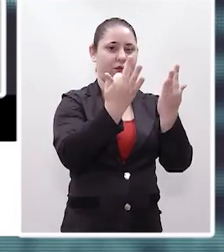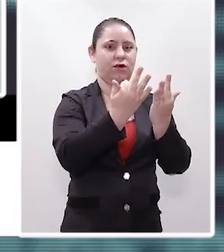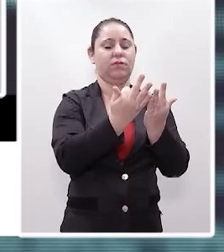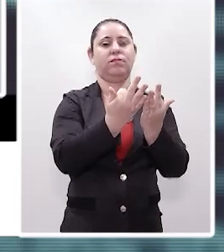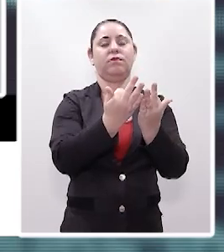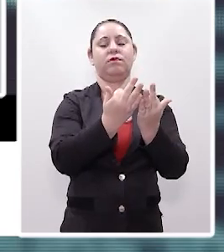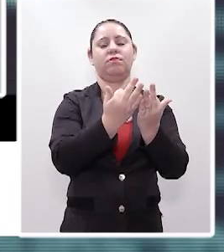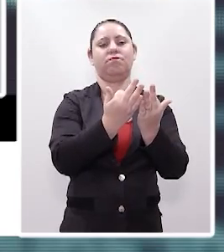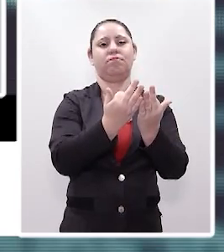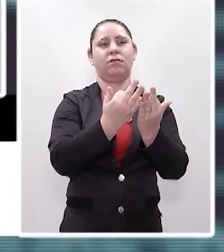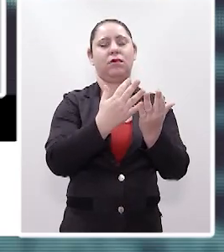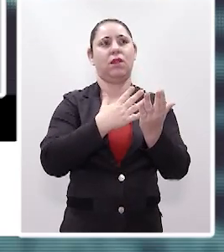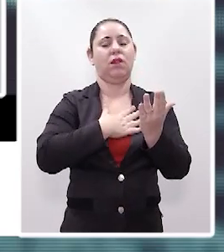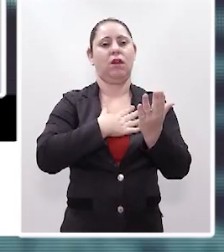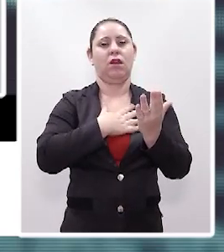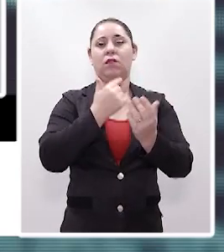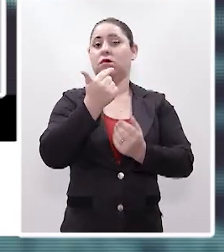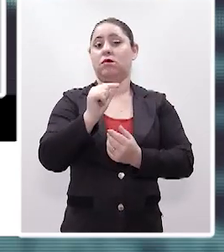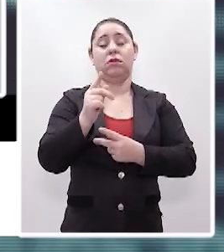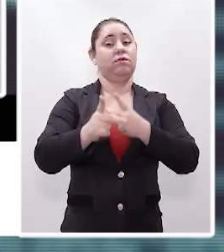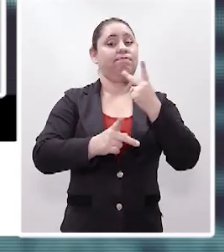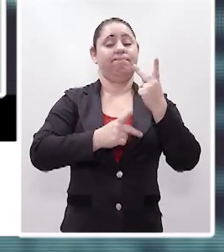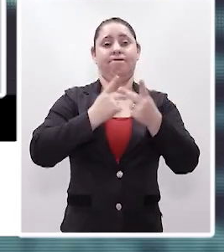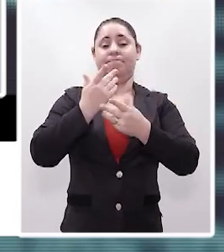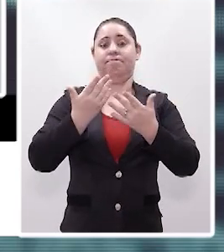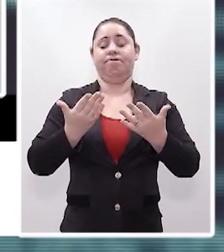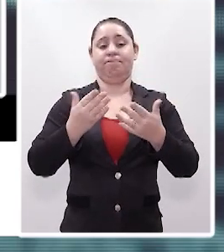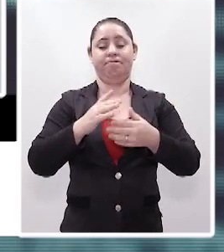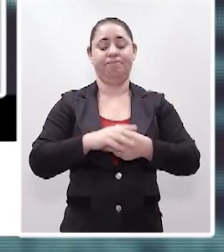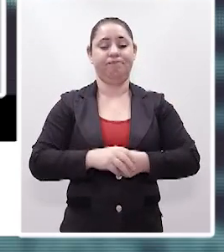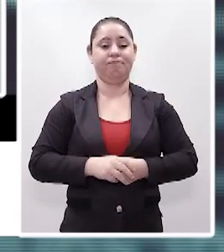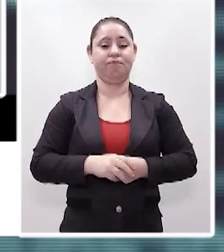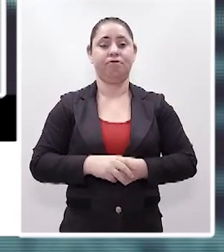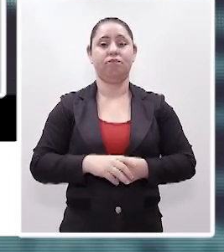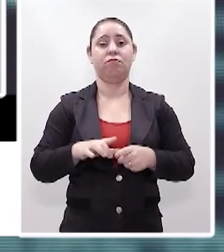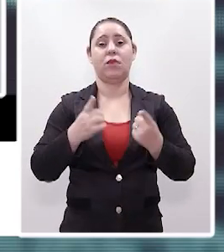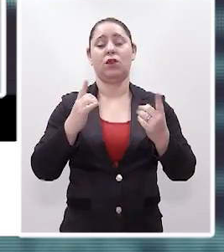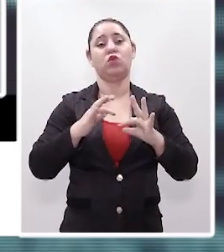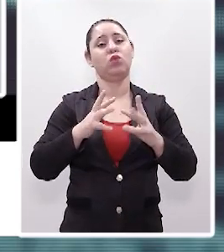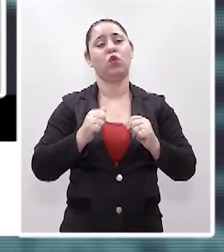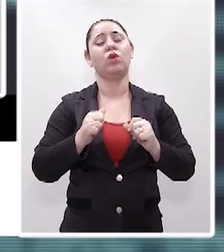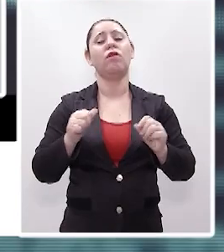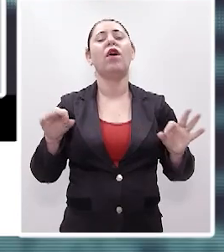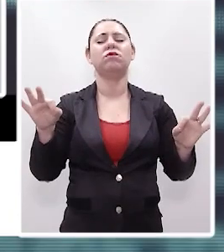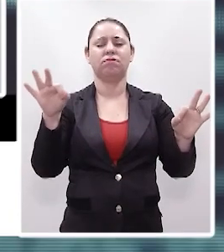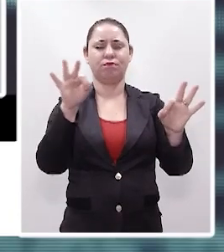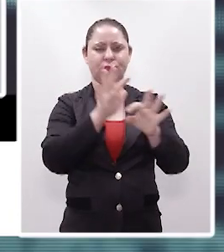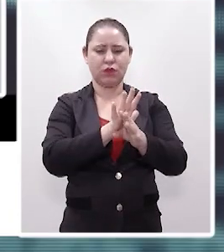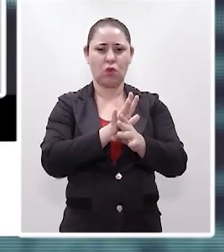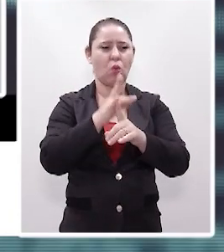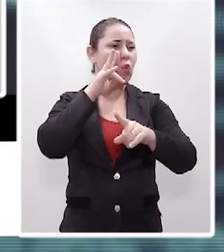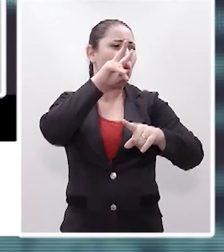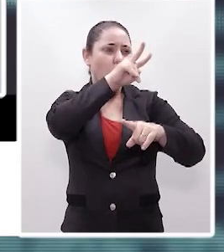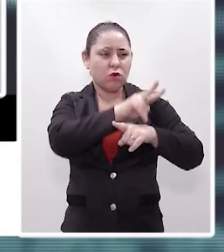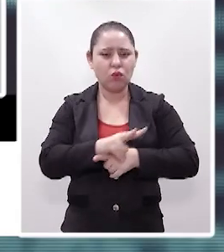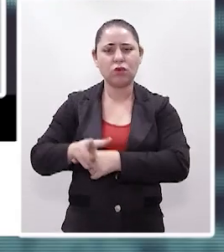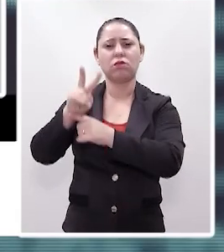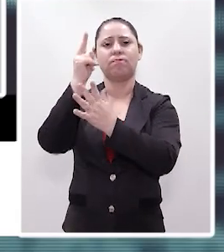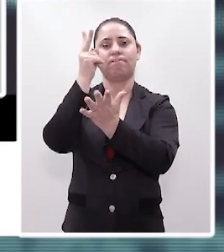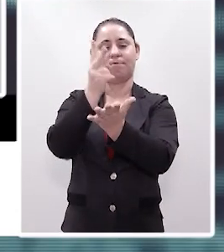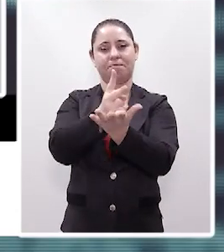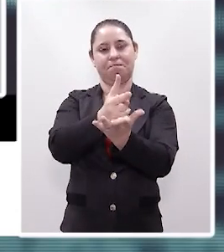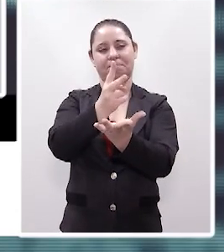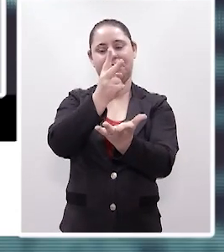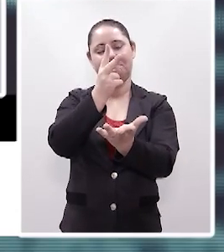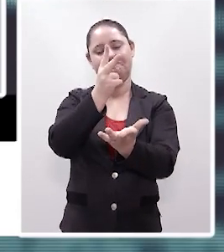famílias aí, nossa, não tem o que falar, né? Mas tudo isso vai passar, vamos nos cuidar,